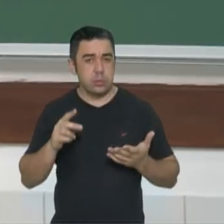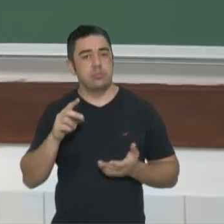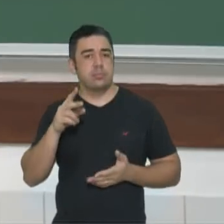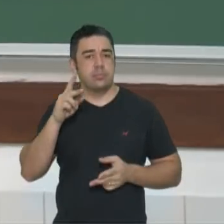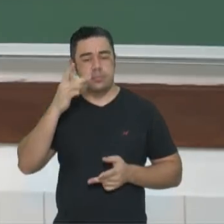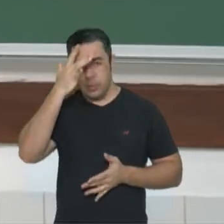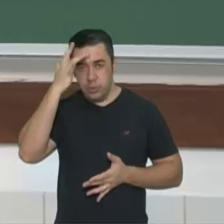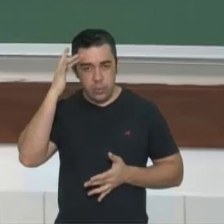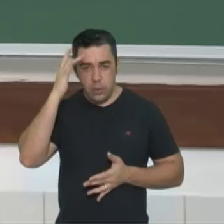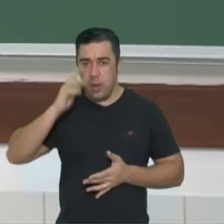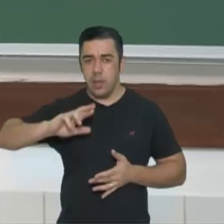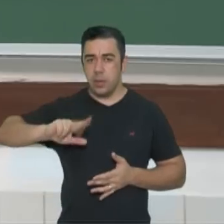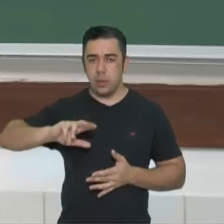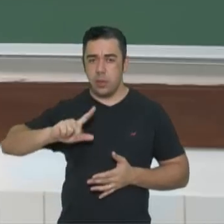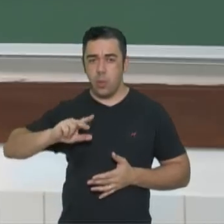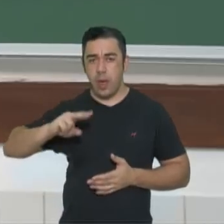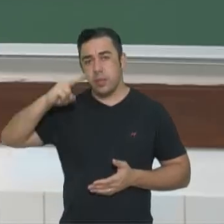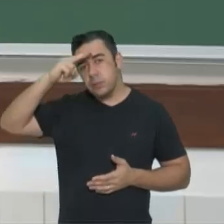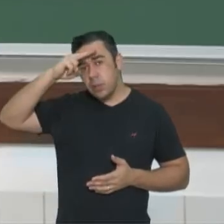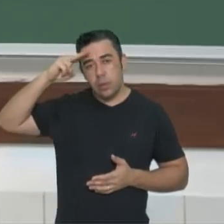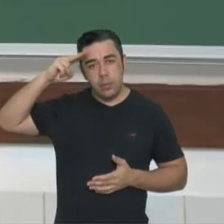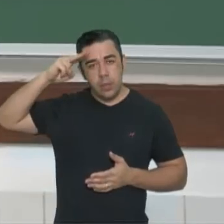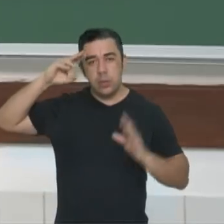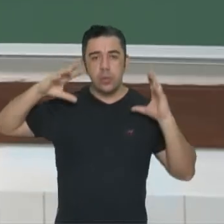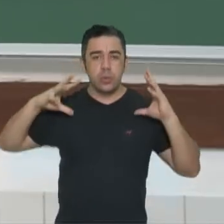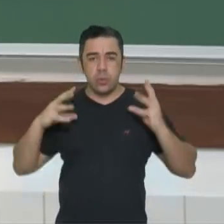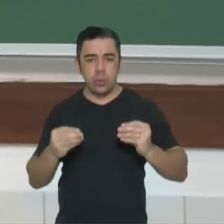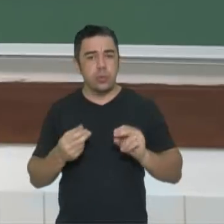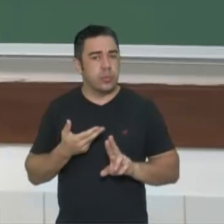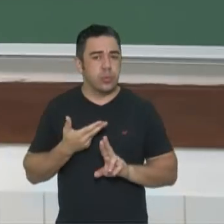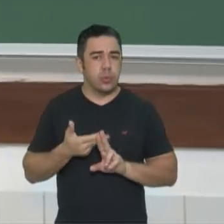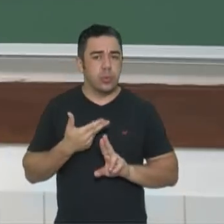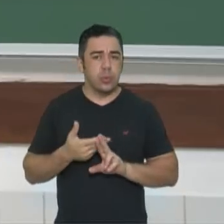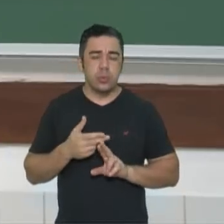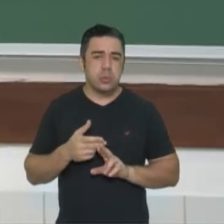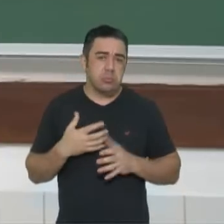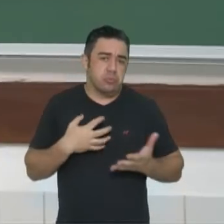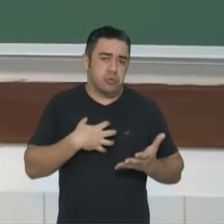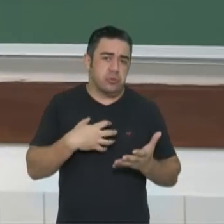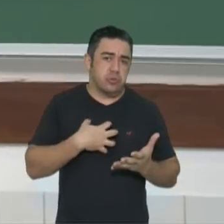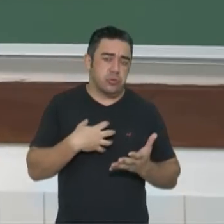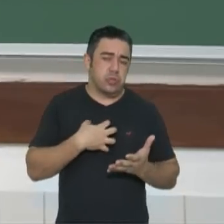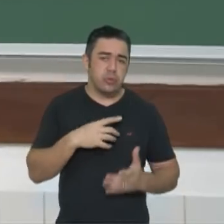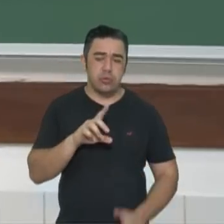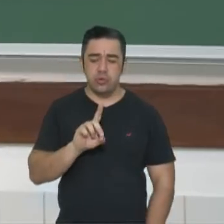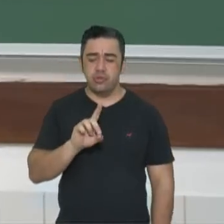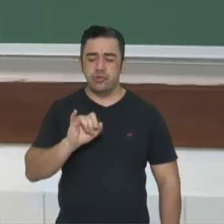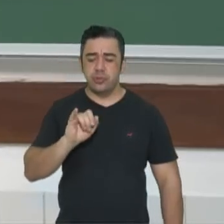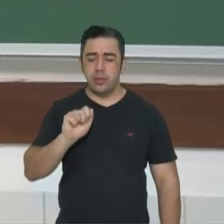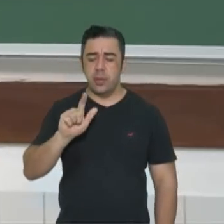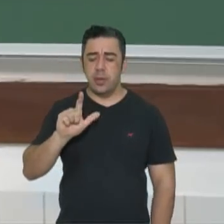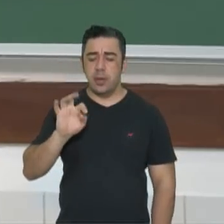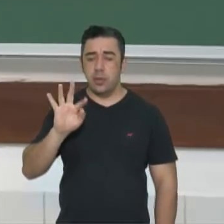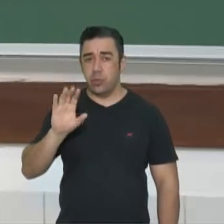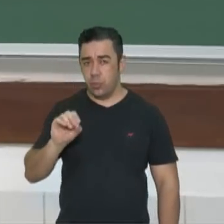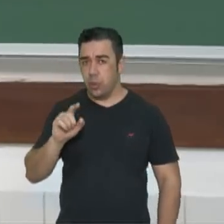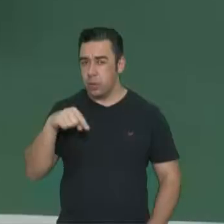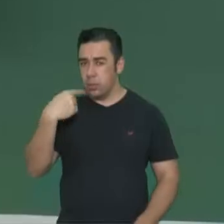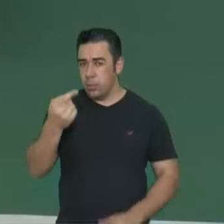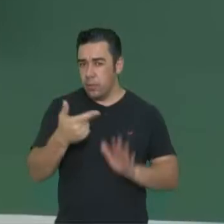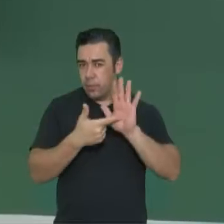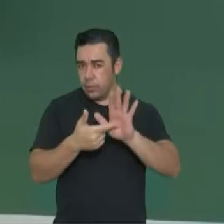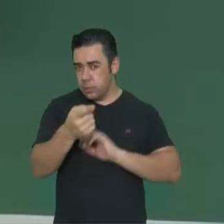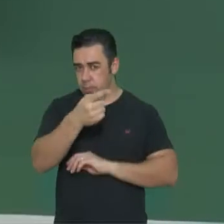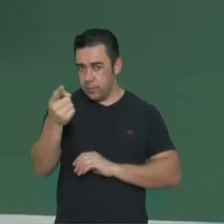geral, não é estereotipado. De modo geral, todo mundo usa um dialeto ali. Ele desconstitui isso para a gente. Daqui a pouco eu trago exemplos para